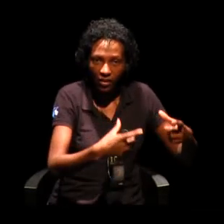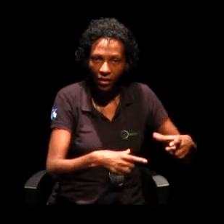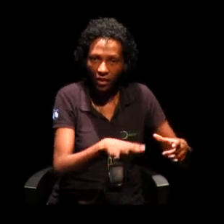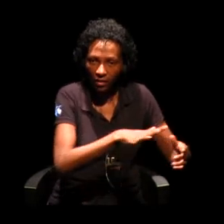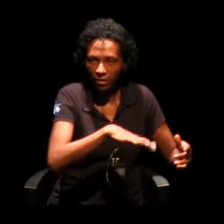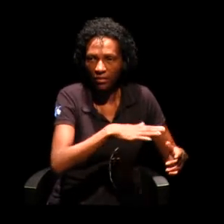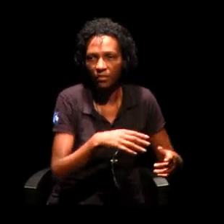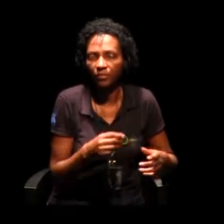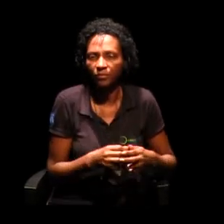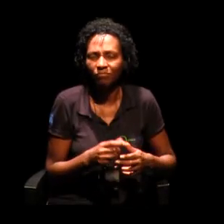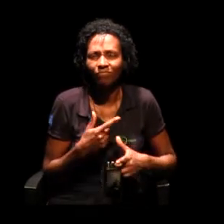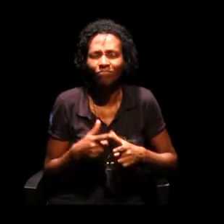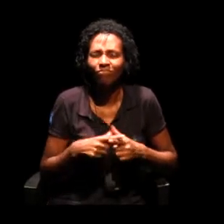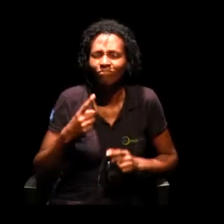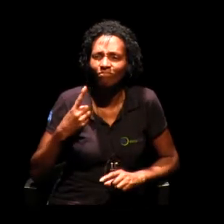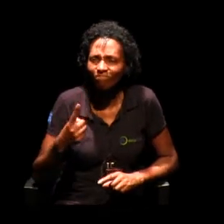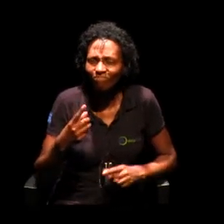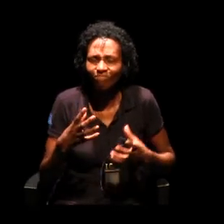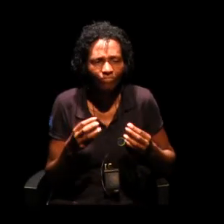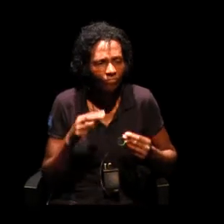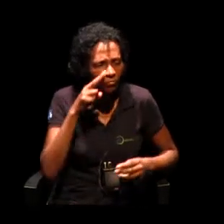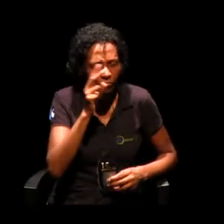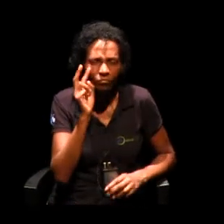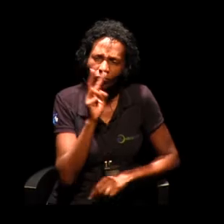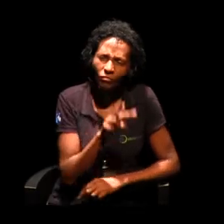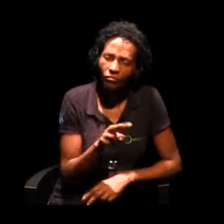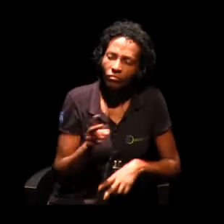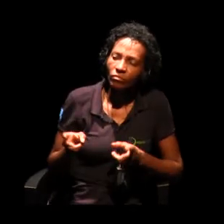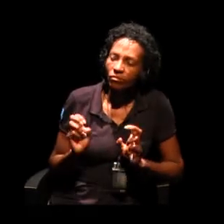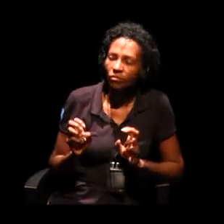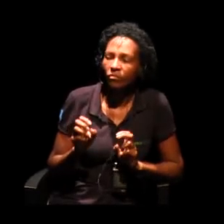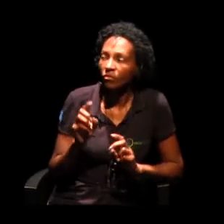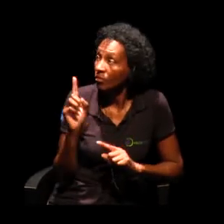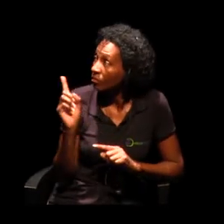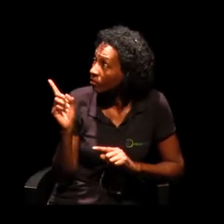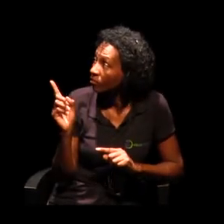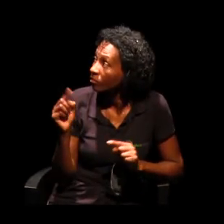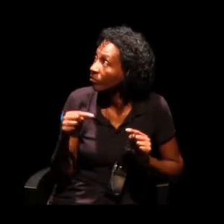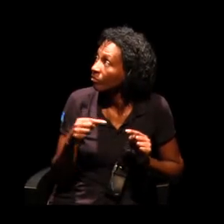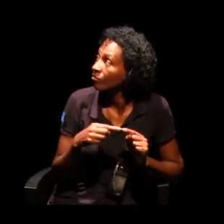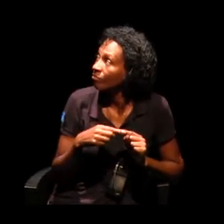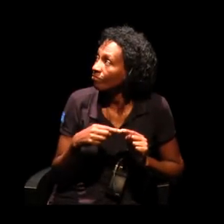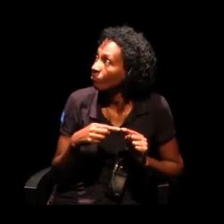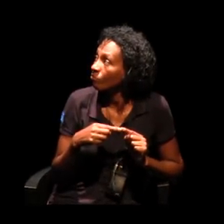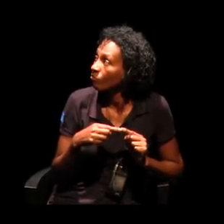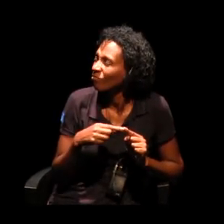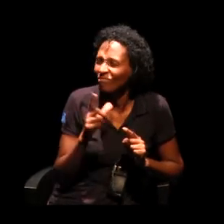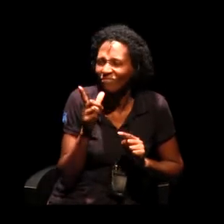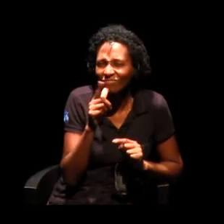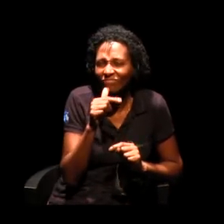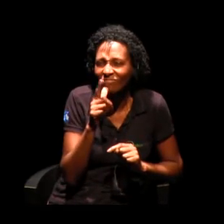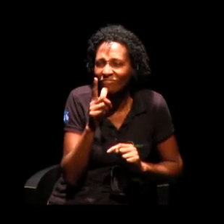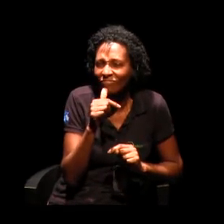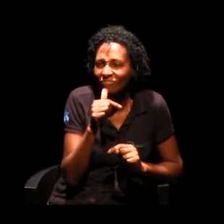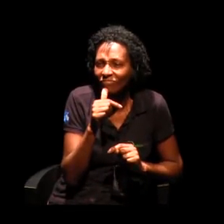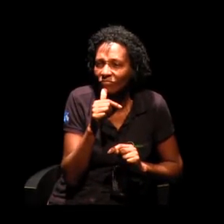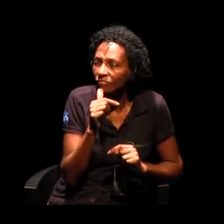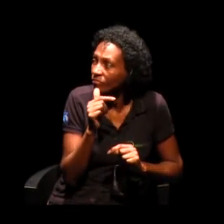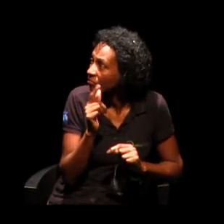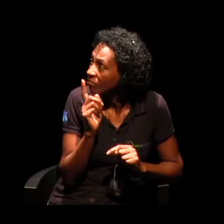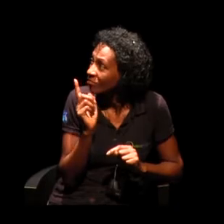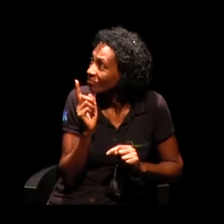para utilizar aquela área. Um dos grandes problemas que nós vimos nesse caso foi